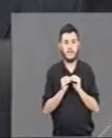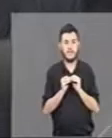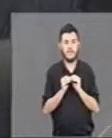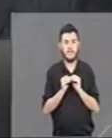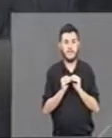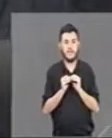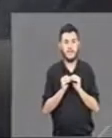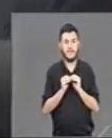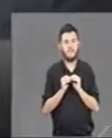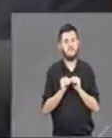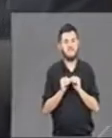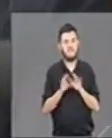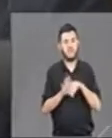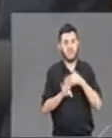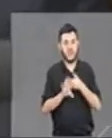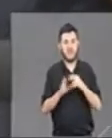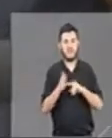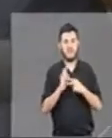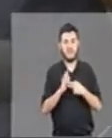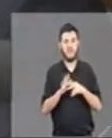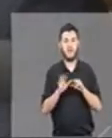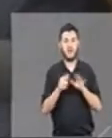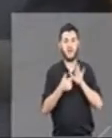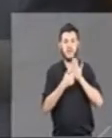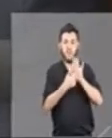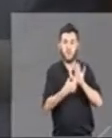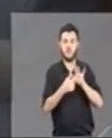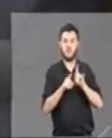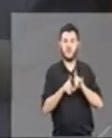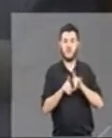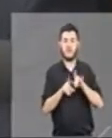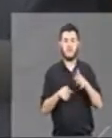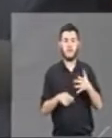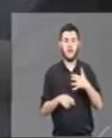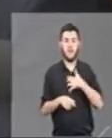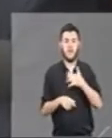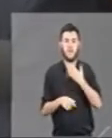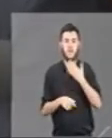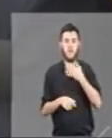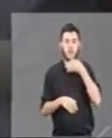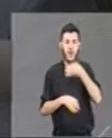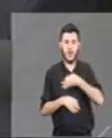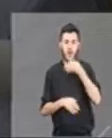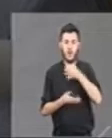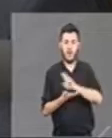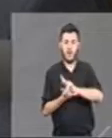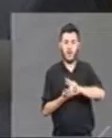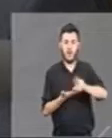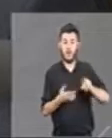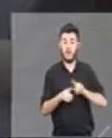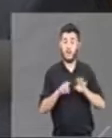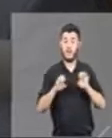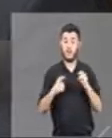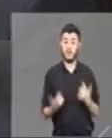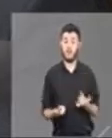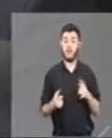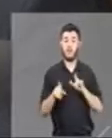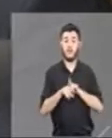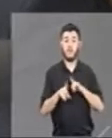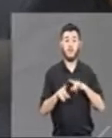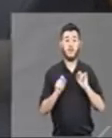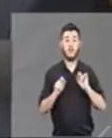expressiva dessas várias posições. Bom, é claro que a instauração da competência